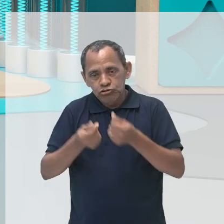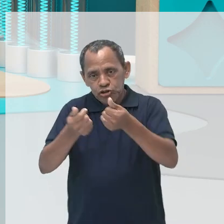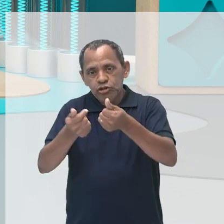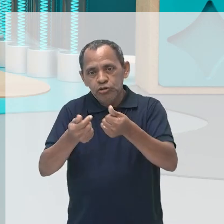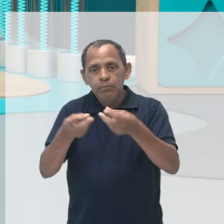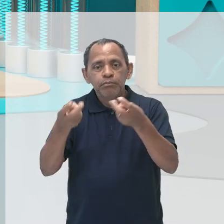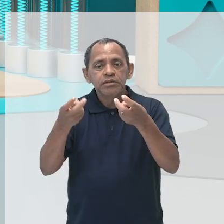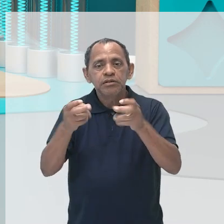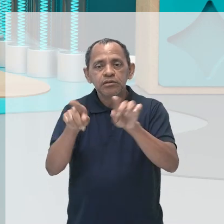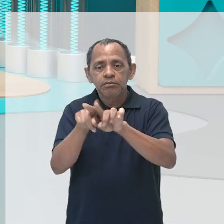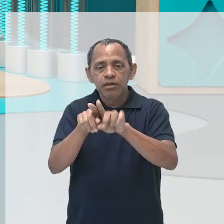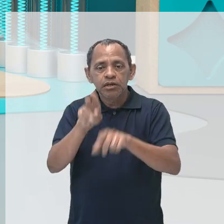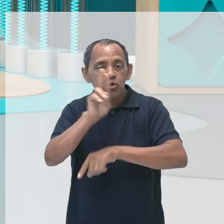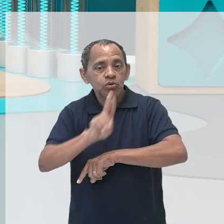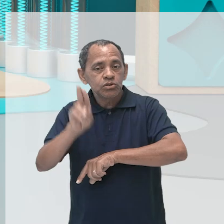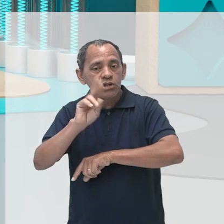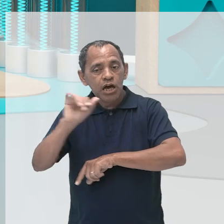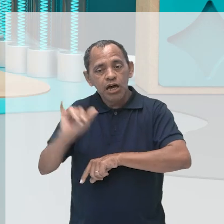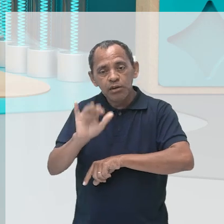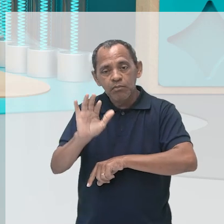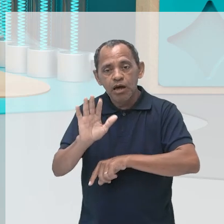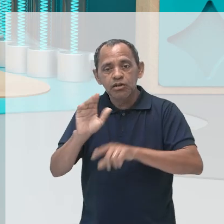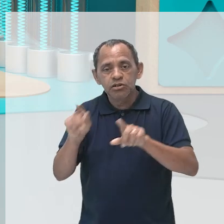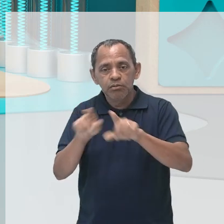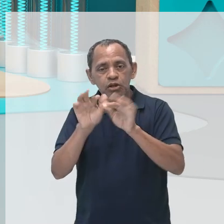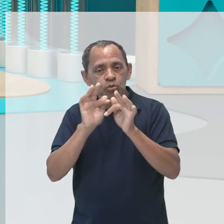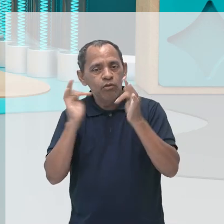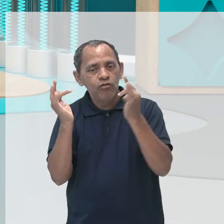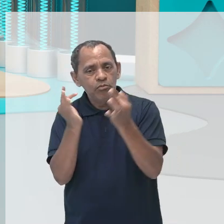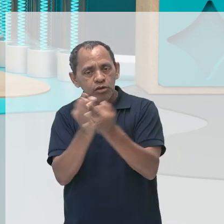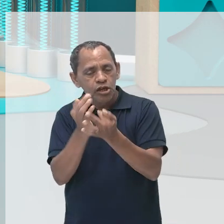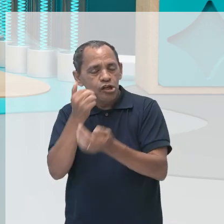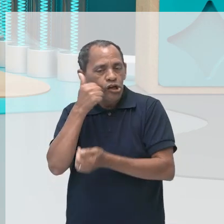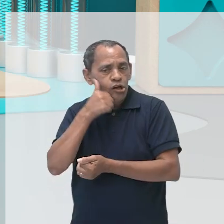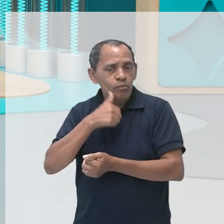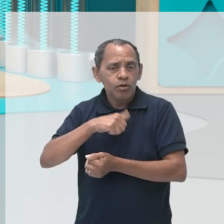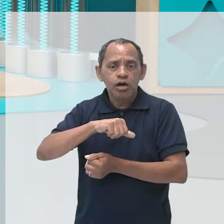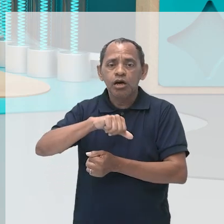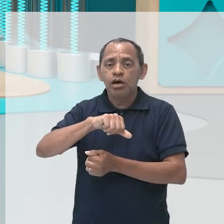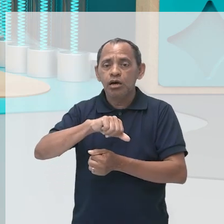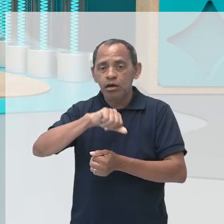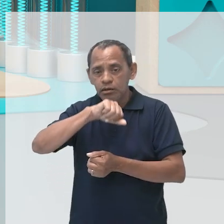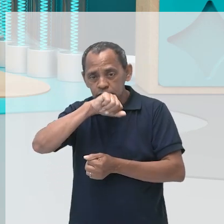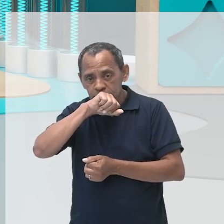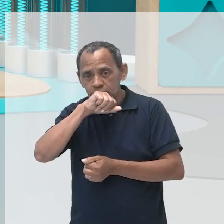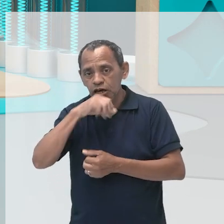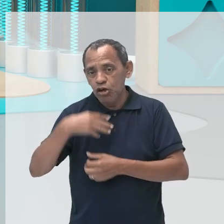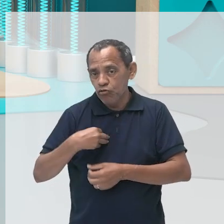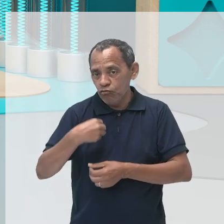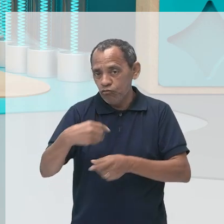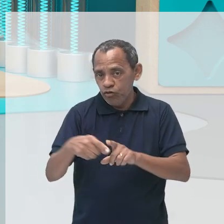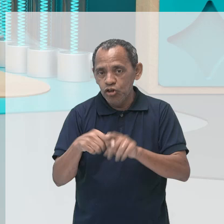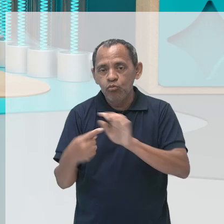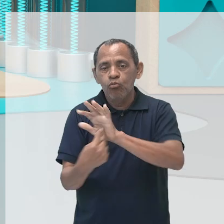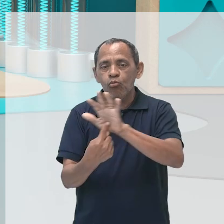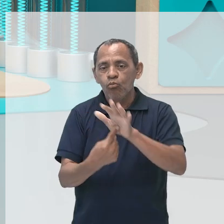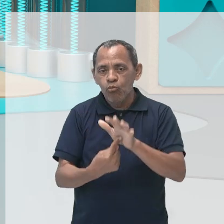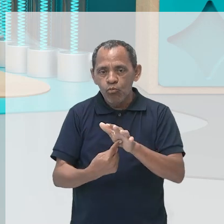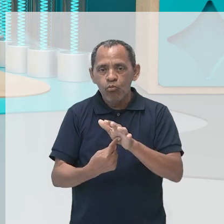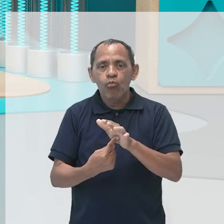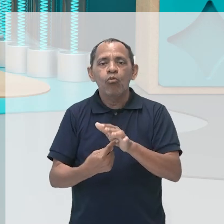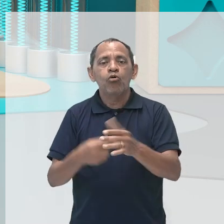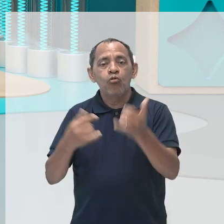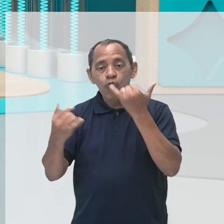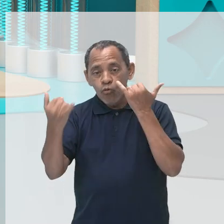que ao fazer uso dessa imagem de uma família, de uma mãe com seu filho, traz um apelo